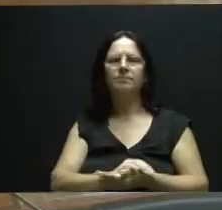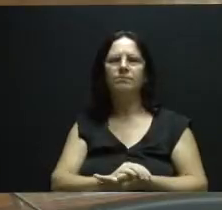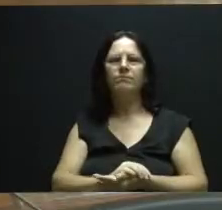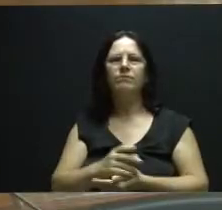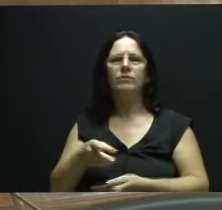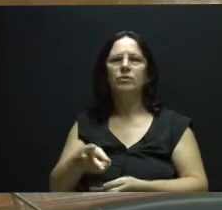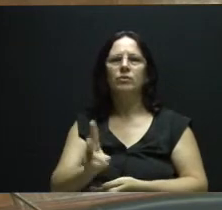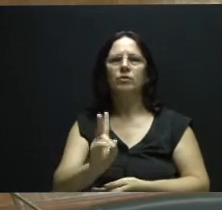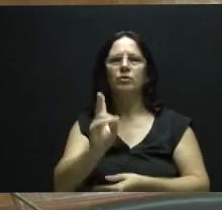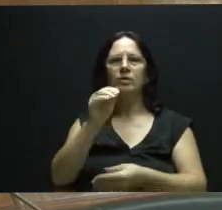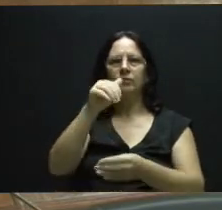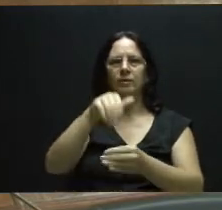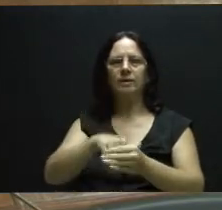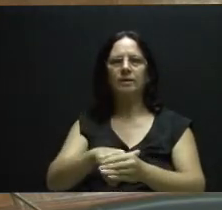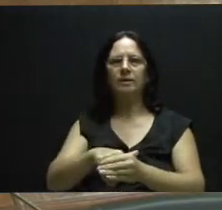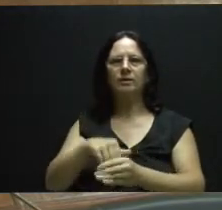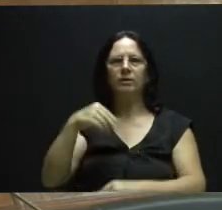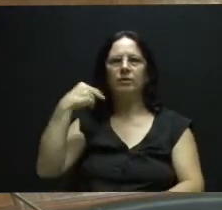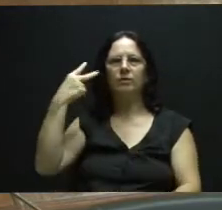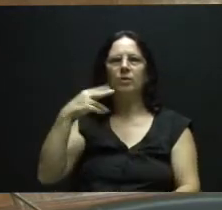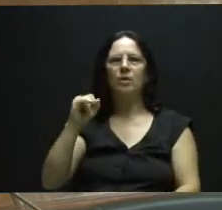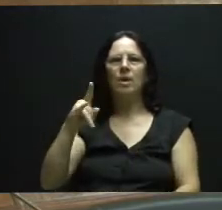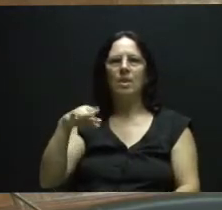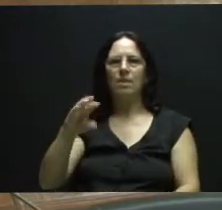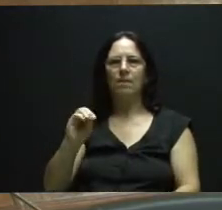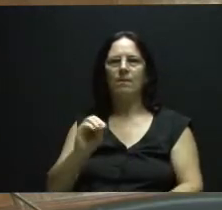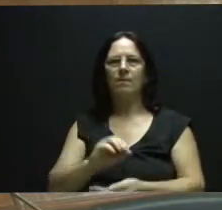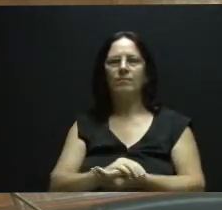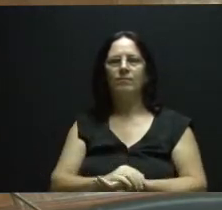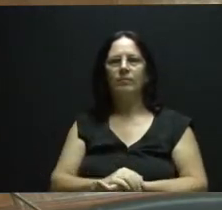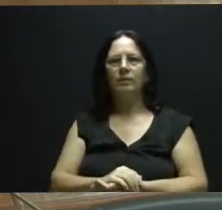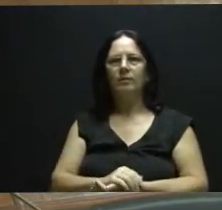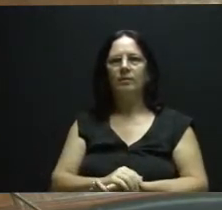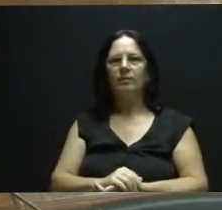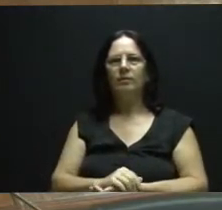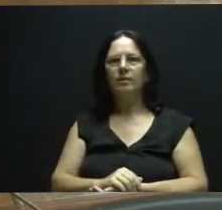votação com a palavra o vereador antônio vieira